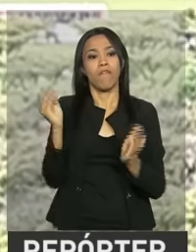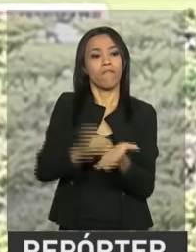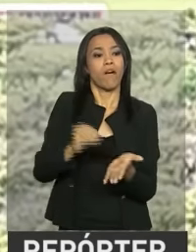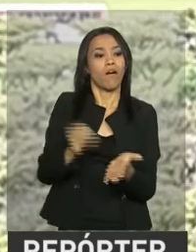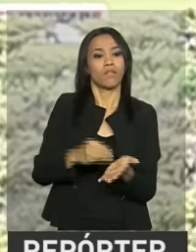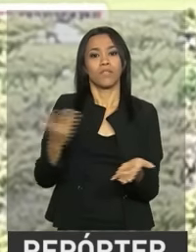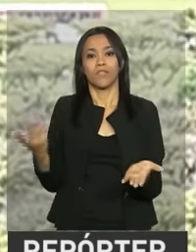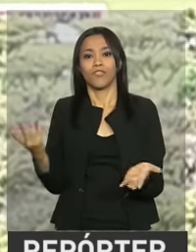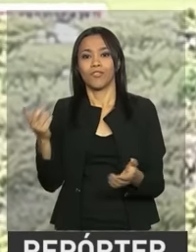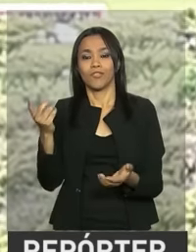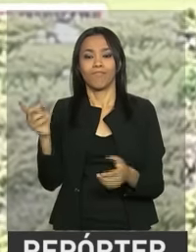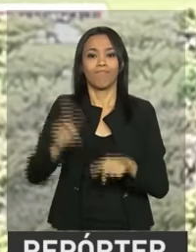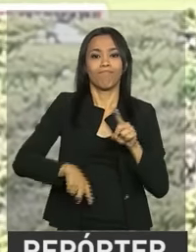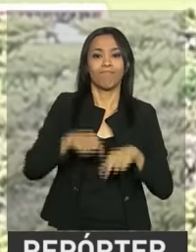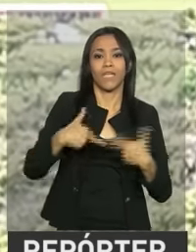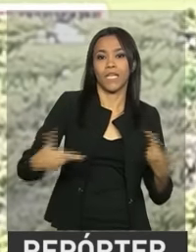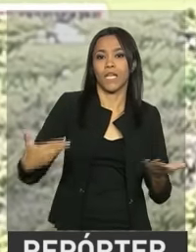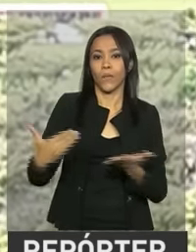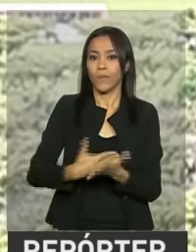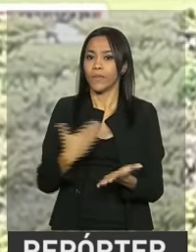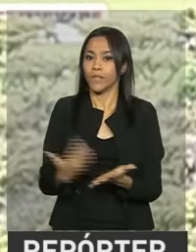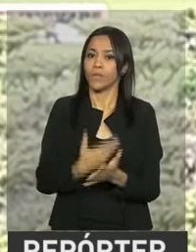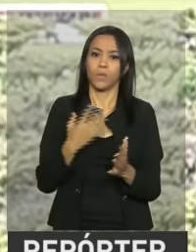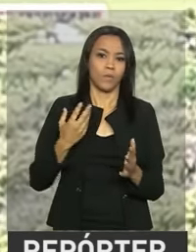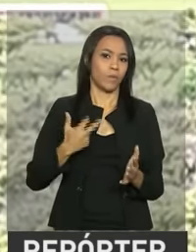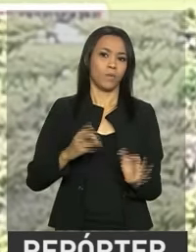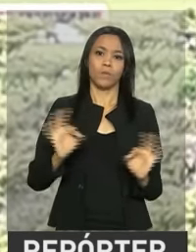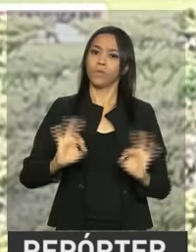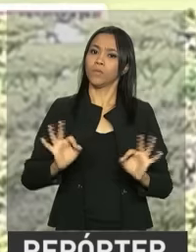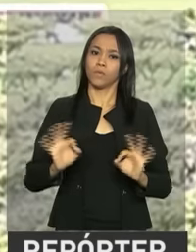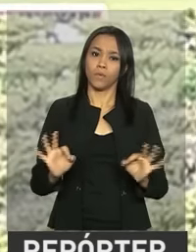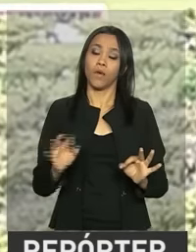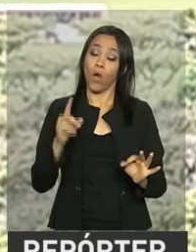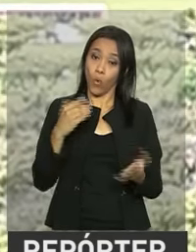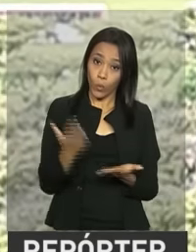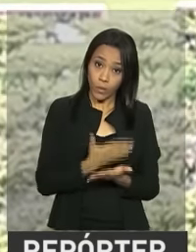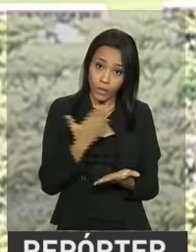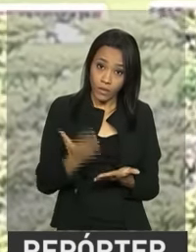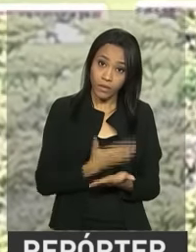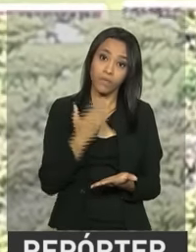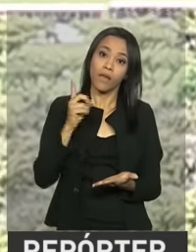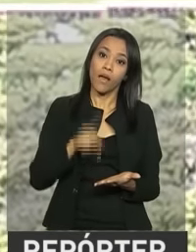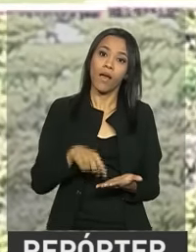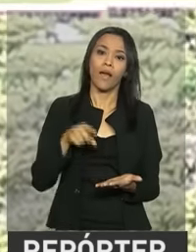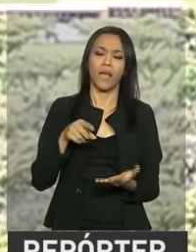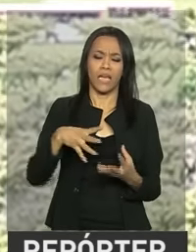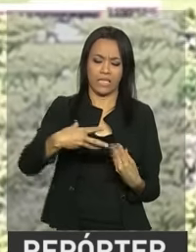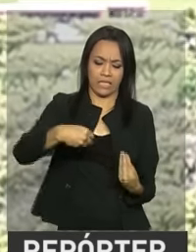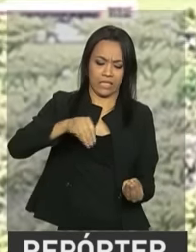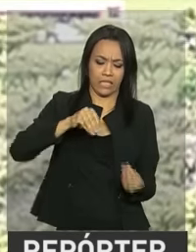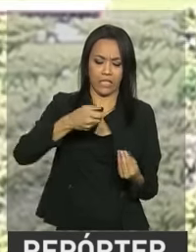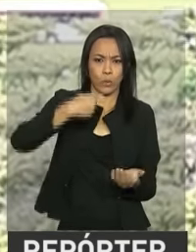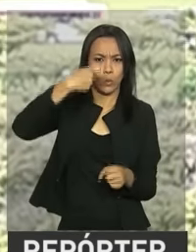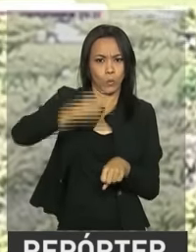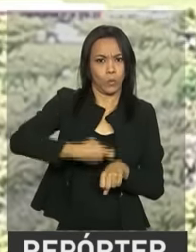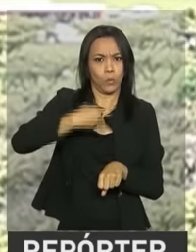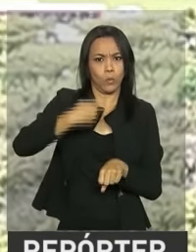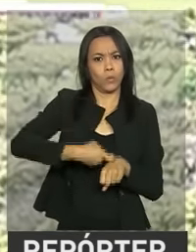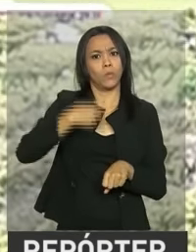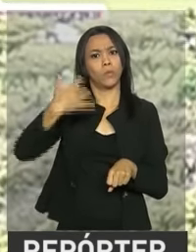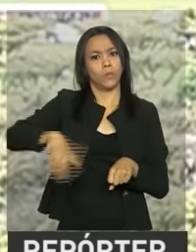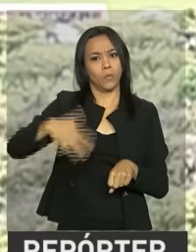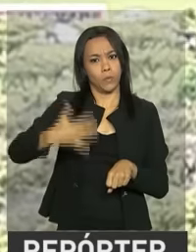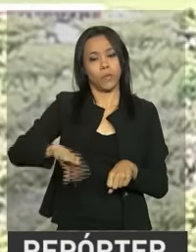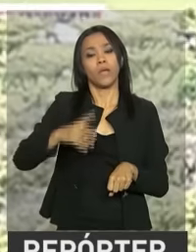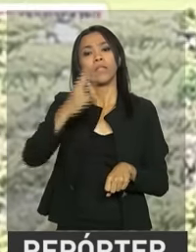de material para outros alunos. O livro é confeccionado em material resistente, que tem duração